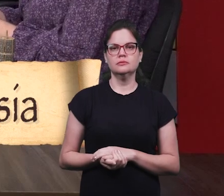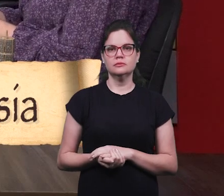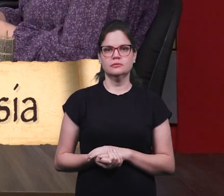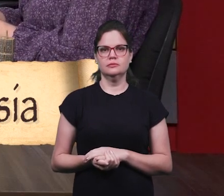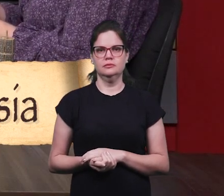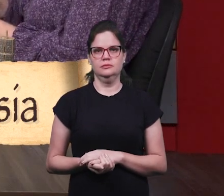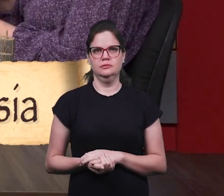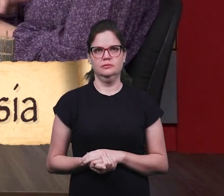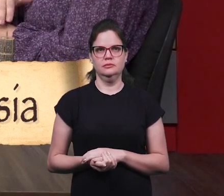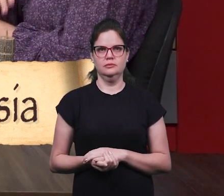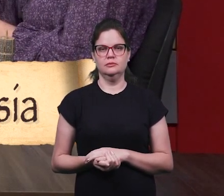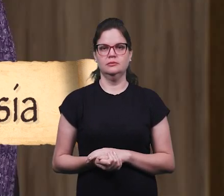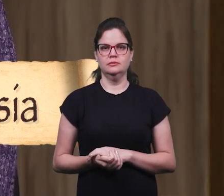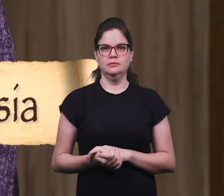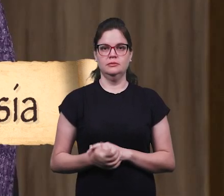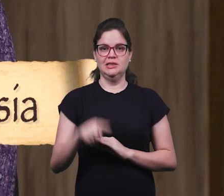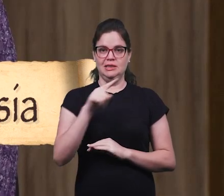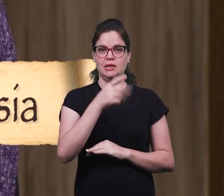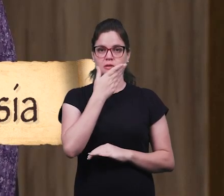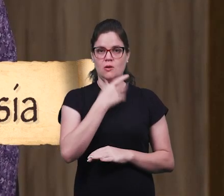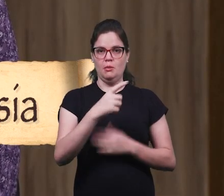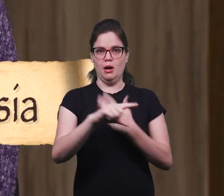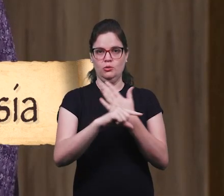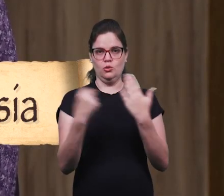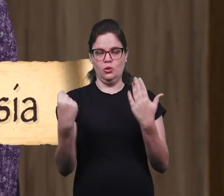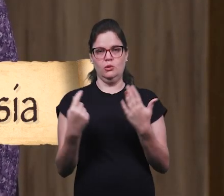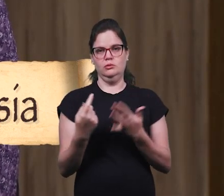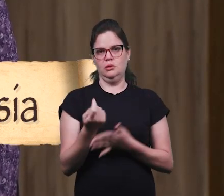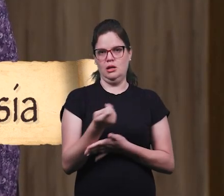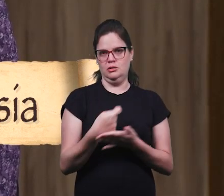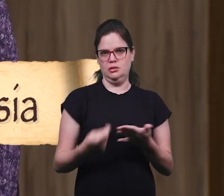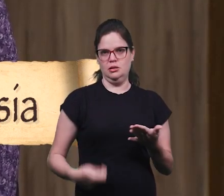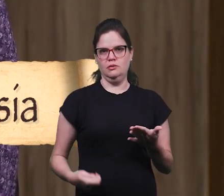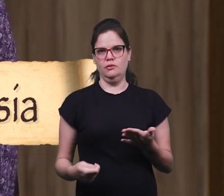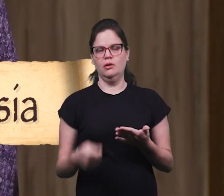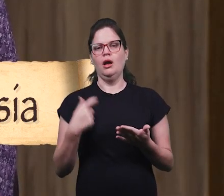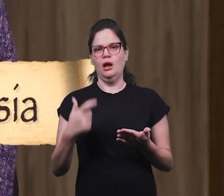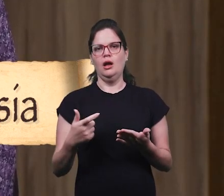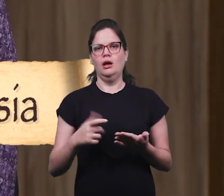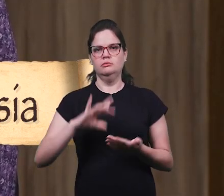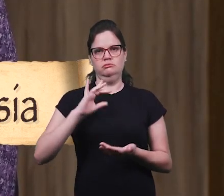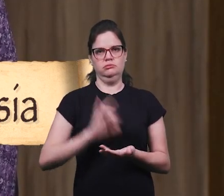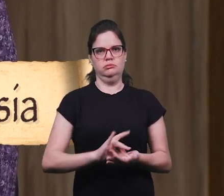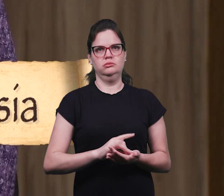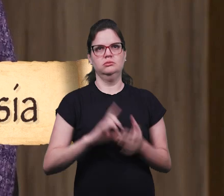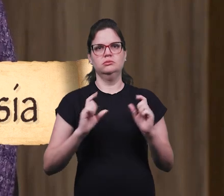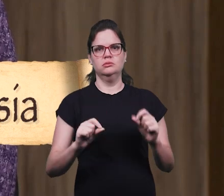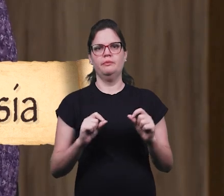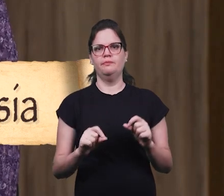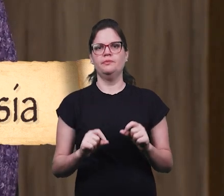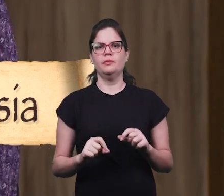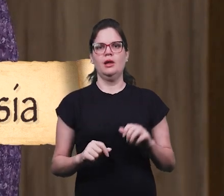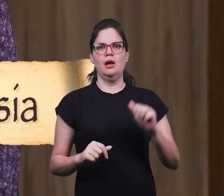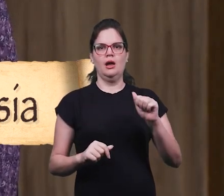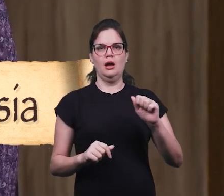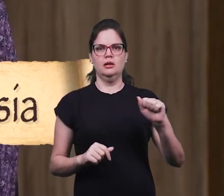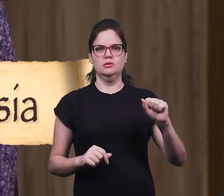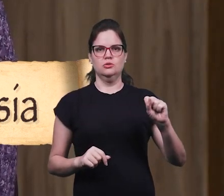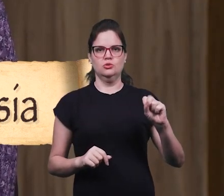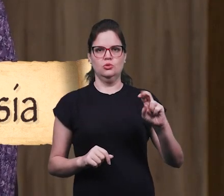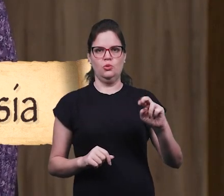consolidou perante os estudiosos esse paralelo, né? Xerxes e Assuero são a mesma